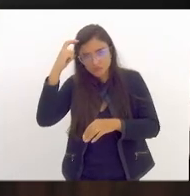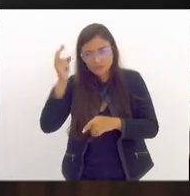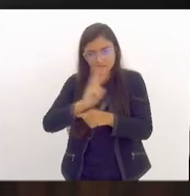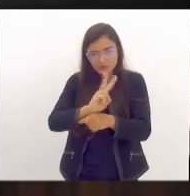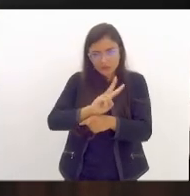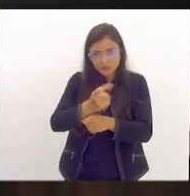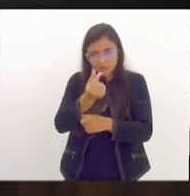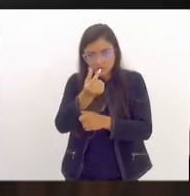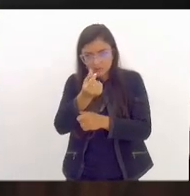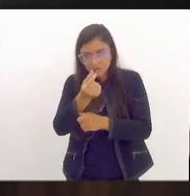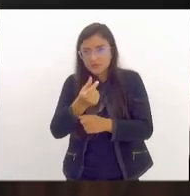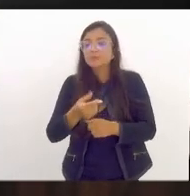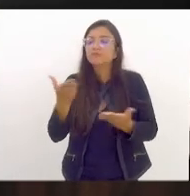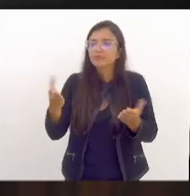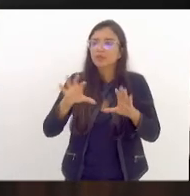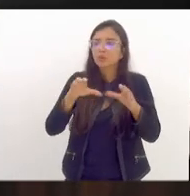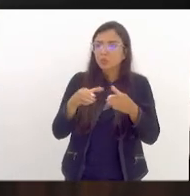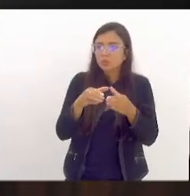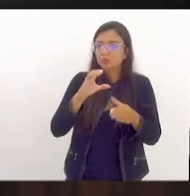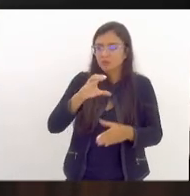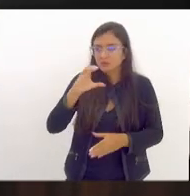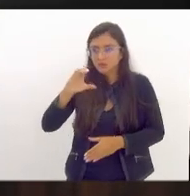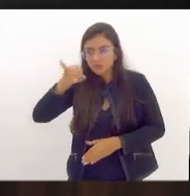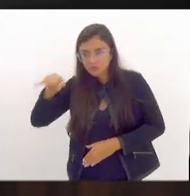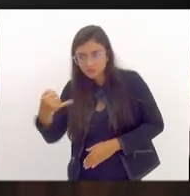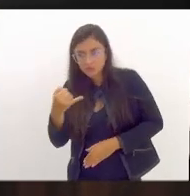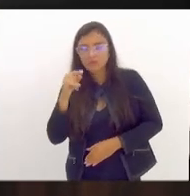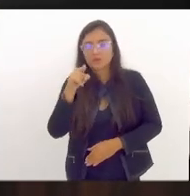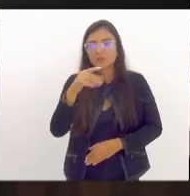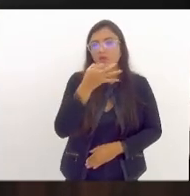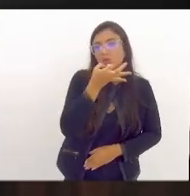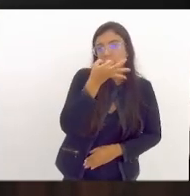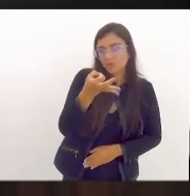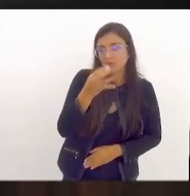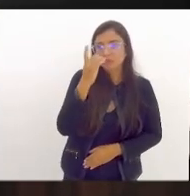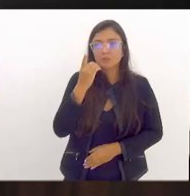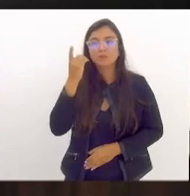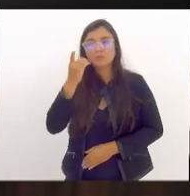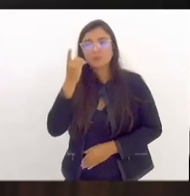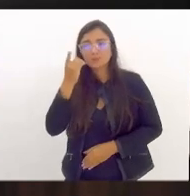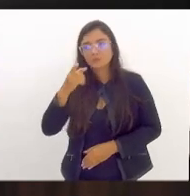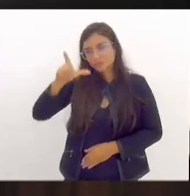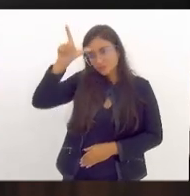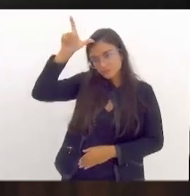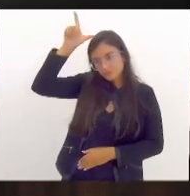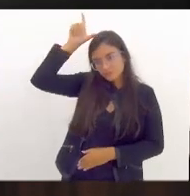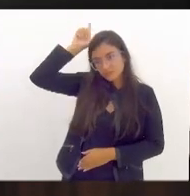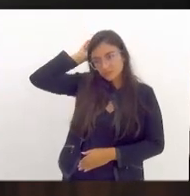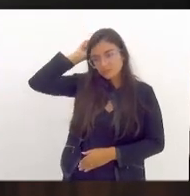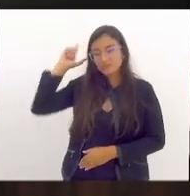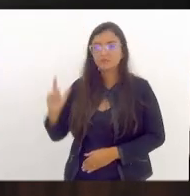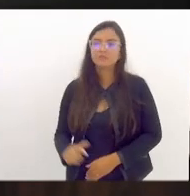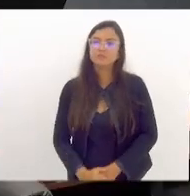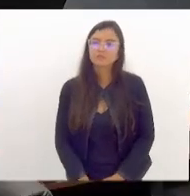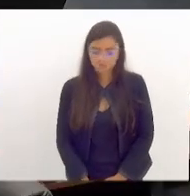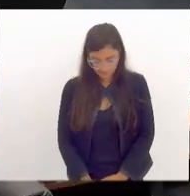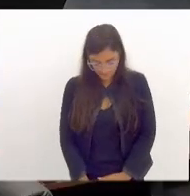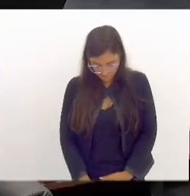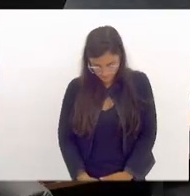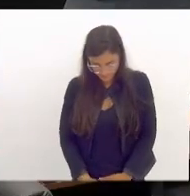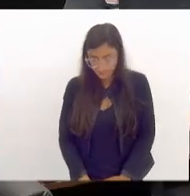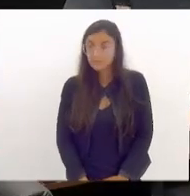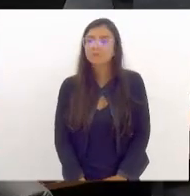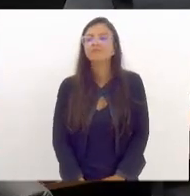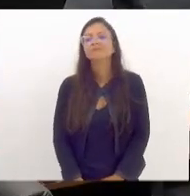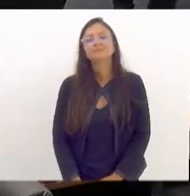de Plenário. Para emitir parecer pela Comissão de Constituição e Justiça, deputado Luiz Paulo.